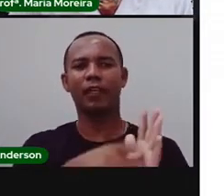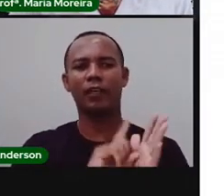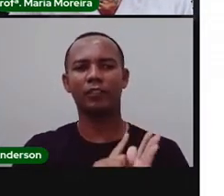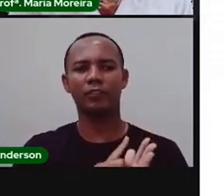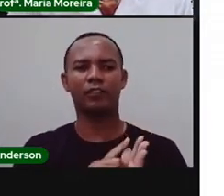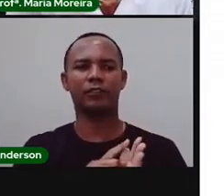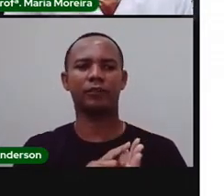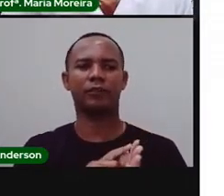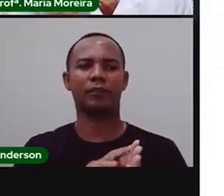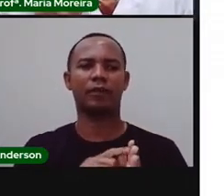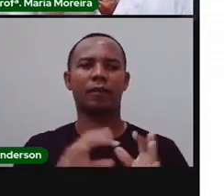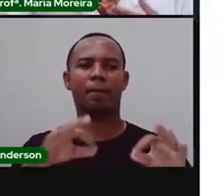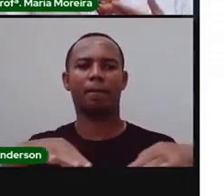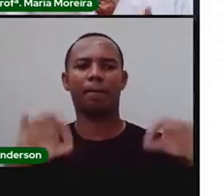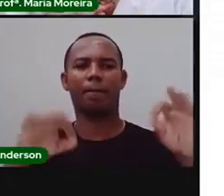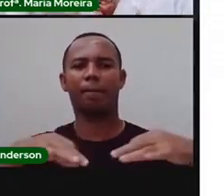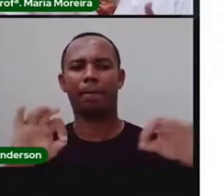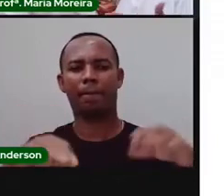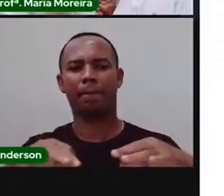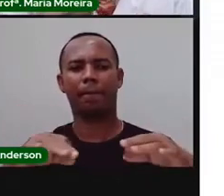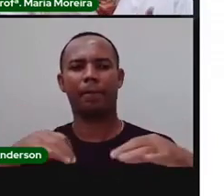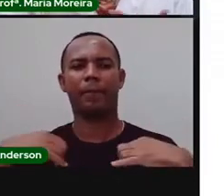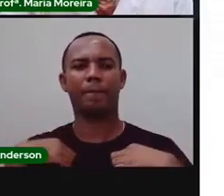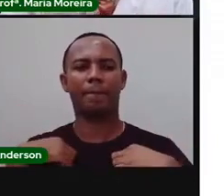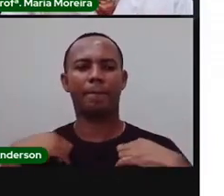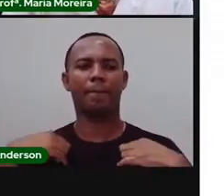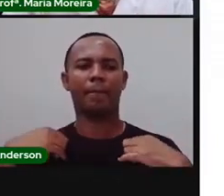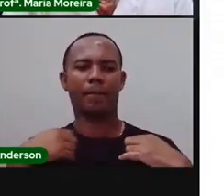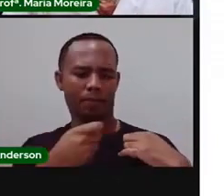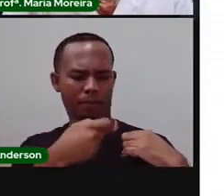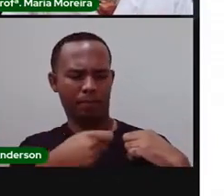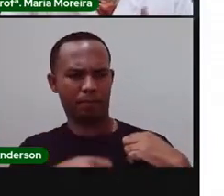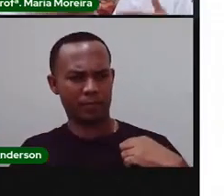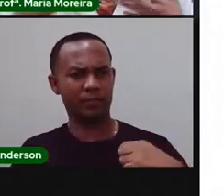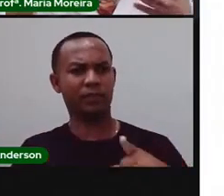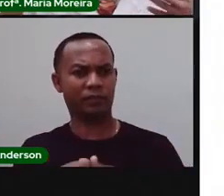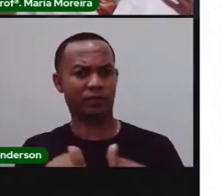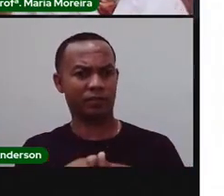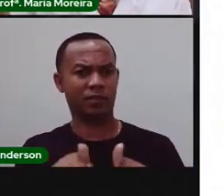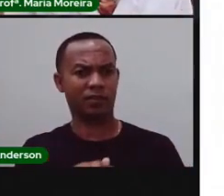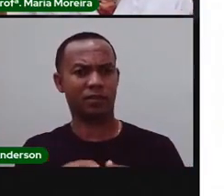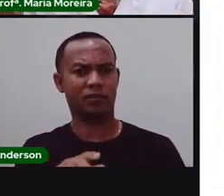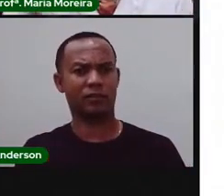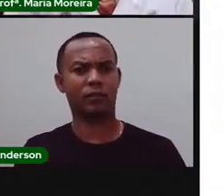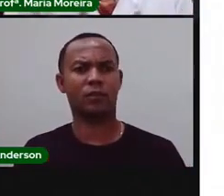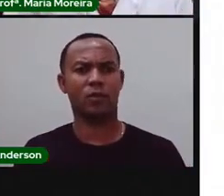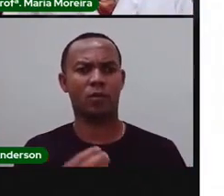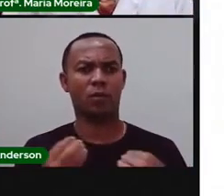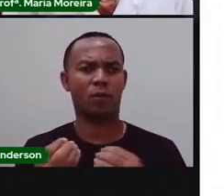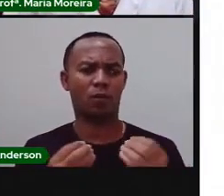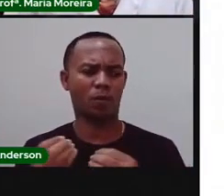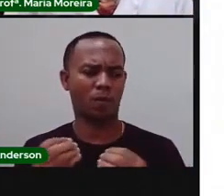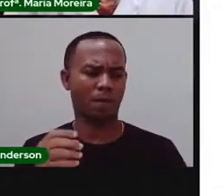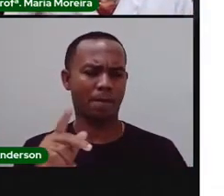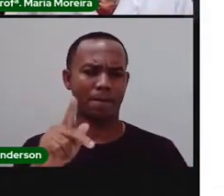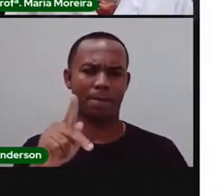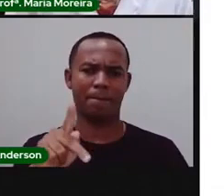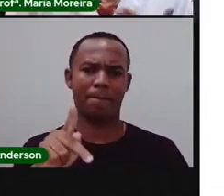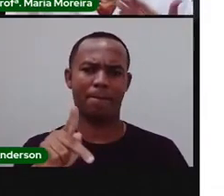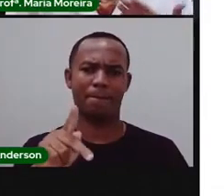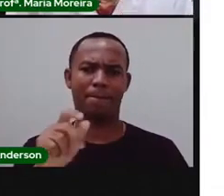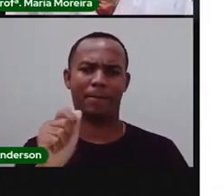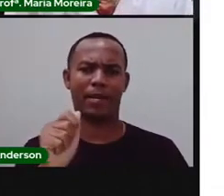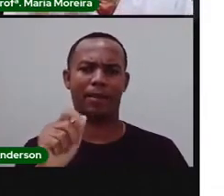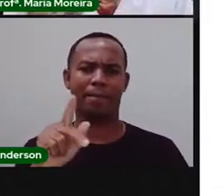em tecidos, depois foram construindo a ideia do papel, que era chamado de papiro, e inúmeros